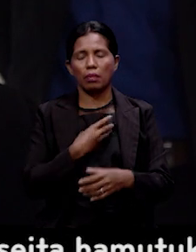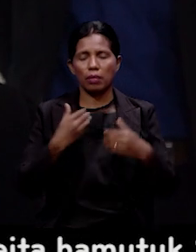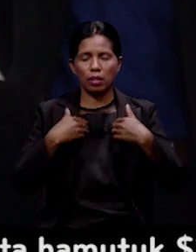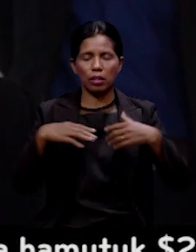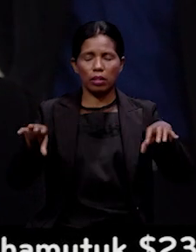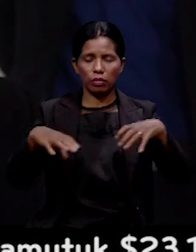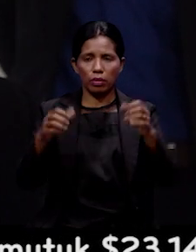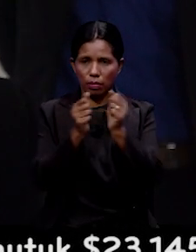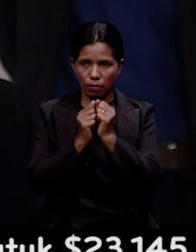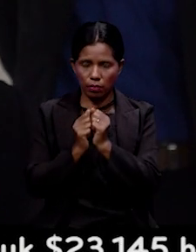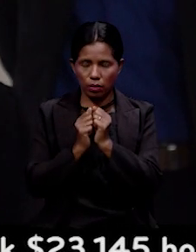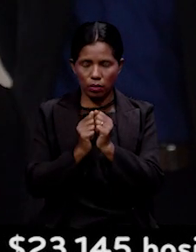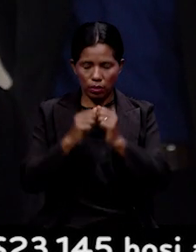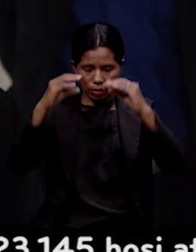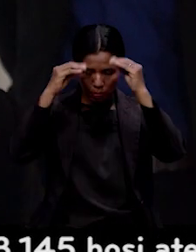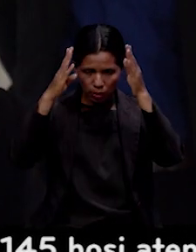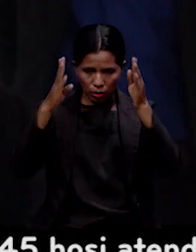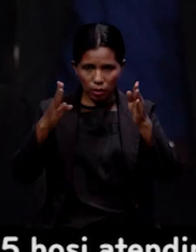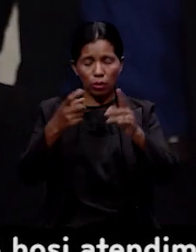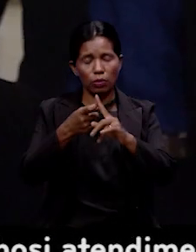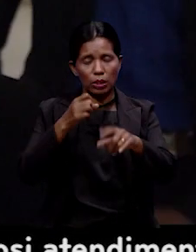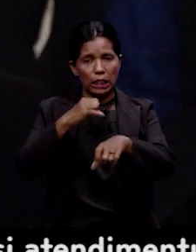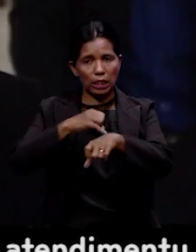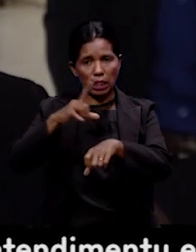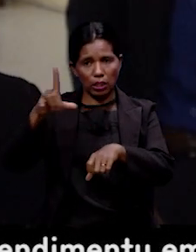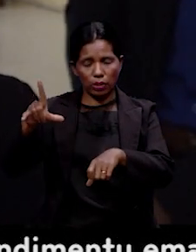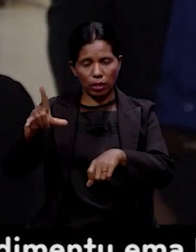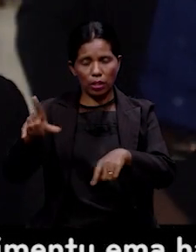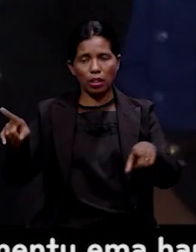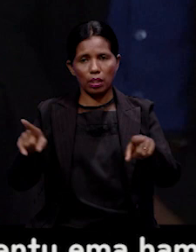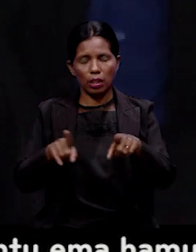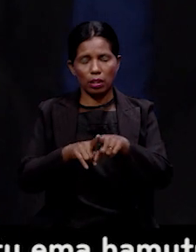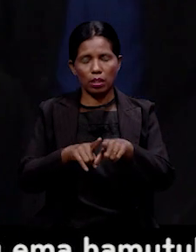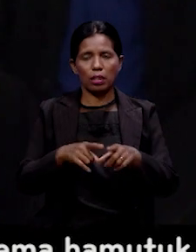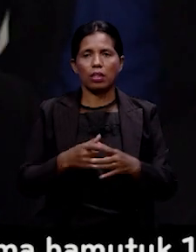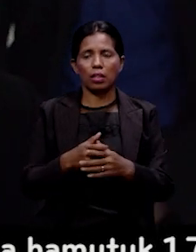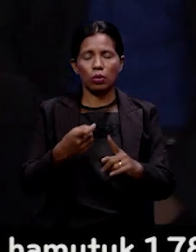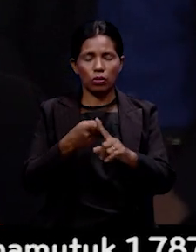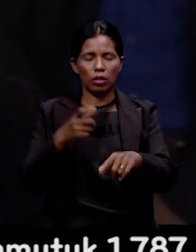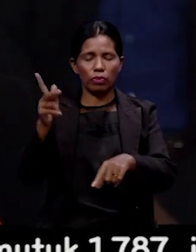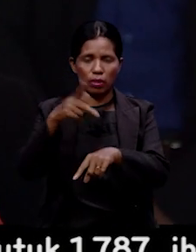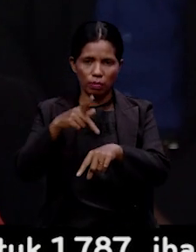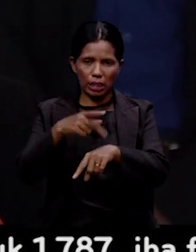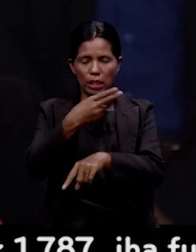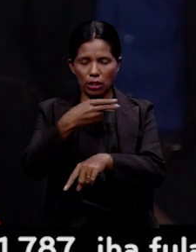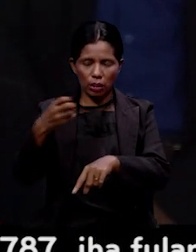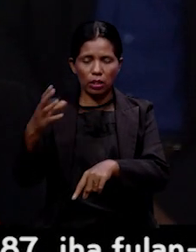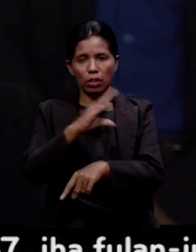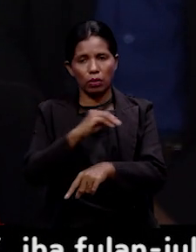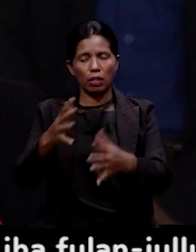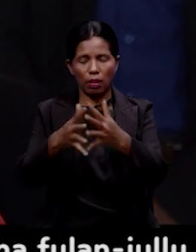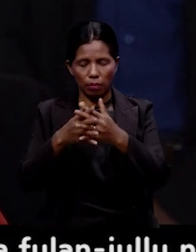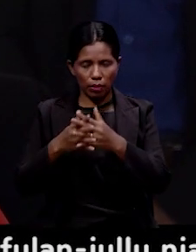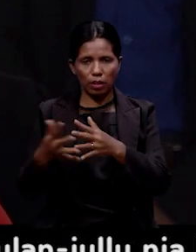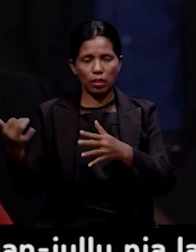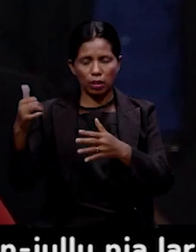ho manuring nain sira husi internasional anesang oin kaprodi temi husi Filipina Indonesia no Amerika nebe maka sira